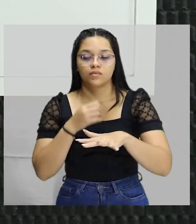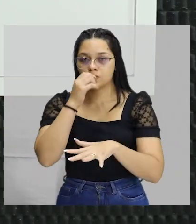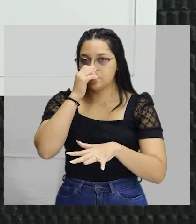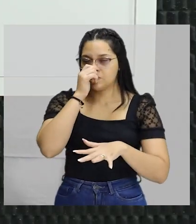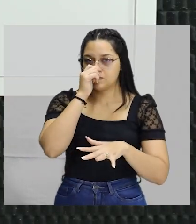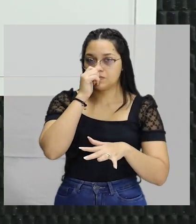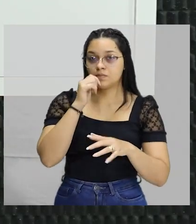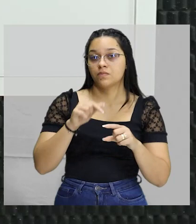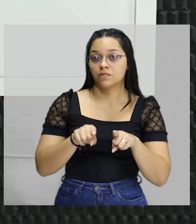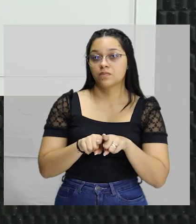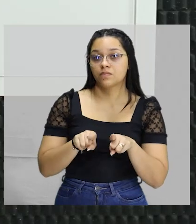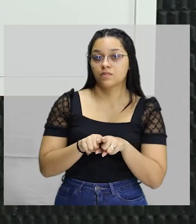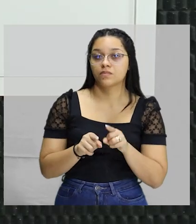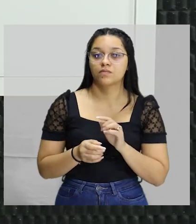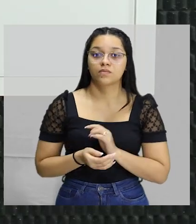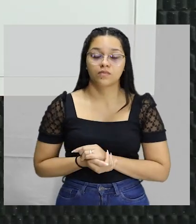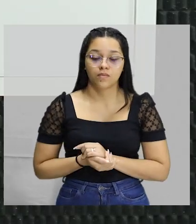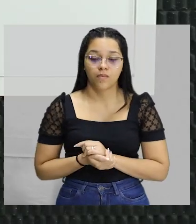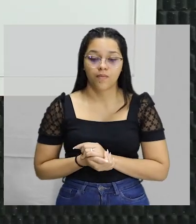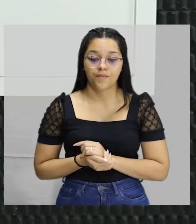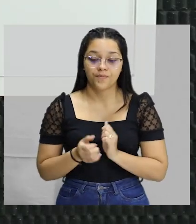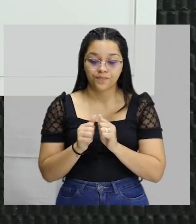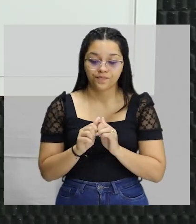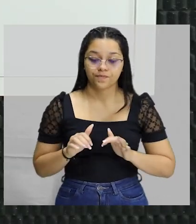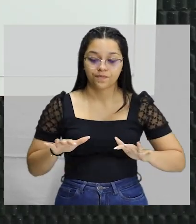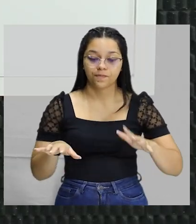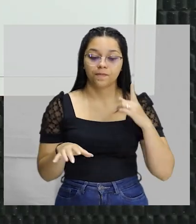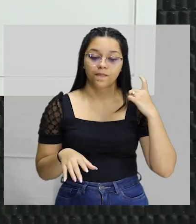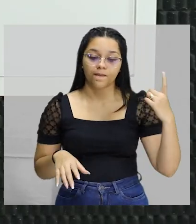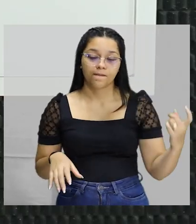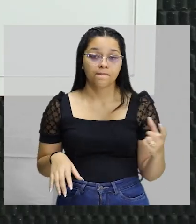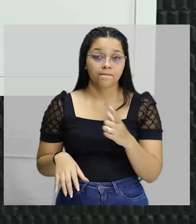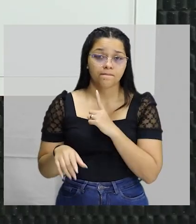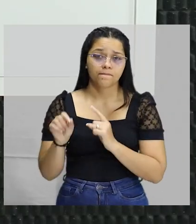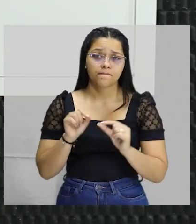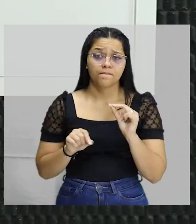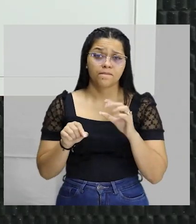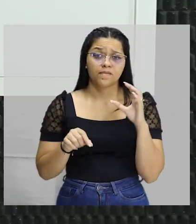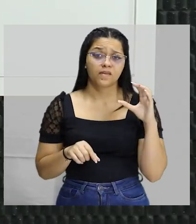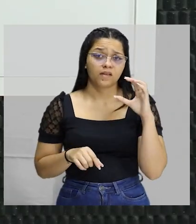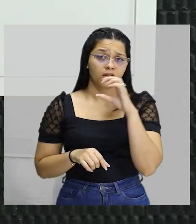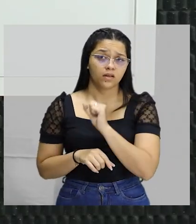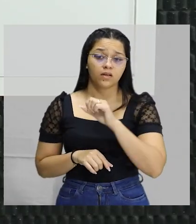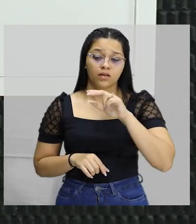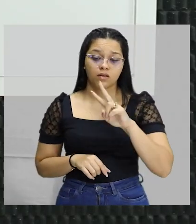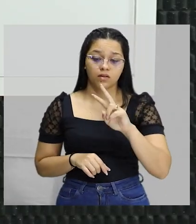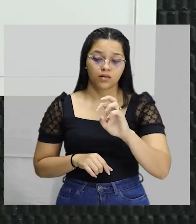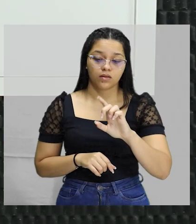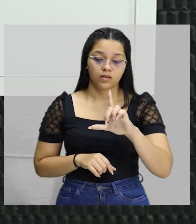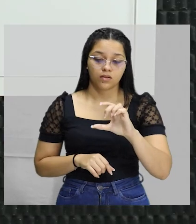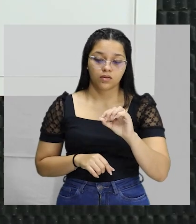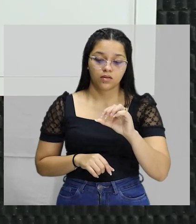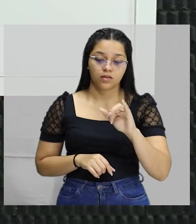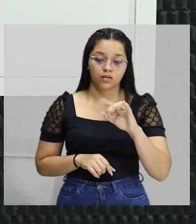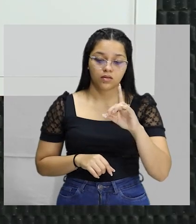para o nosso ambiente aqui, a propagação do som ele se dá com uma determinada velocidade,